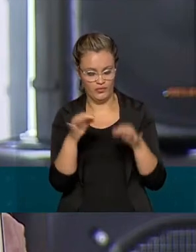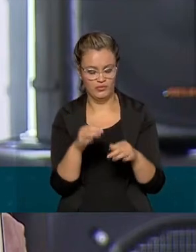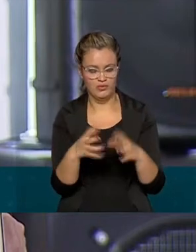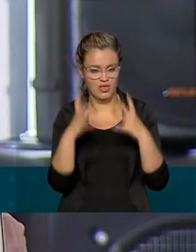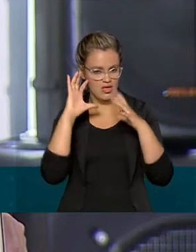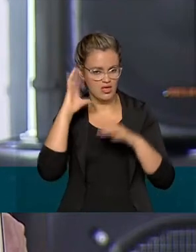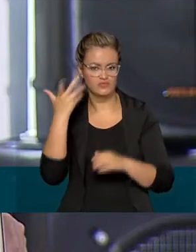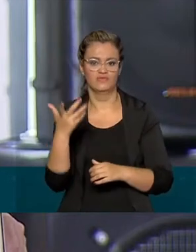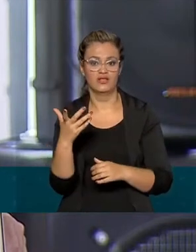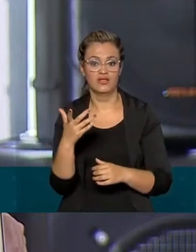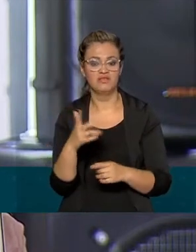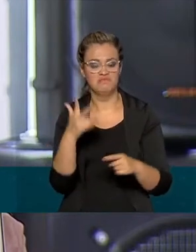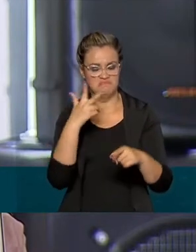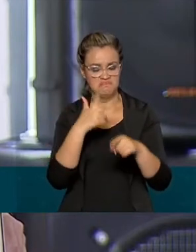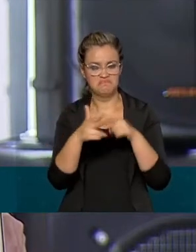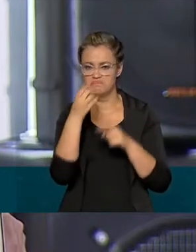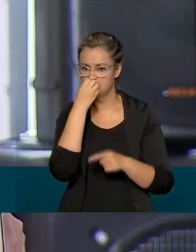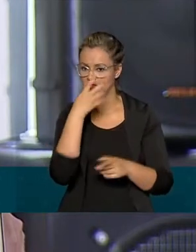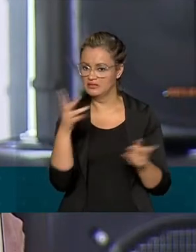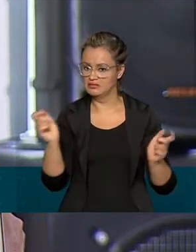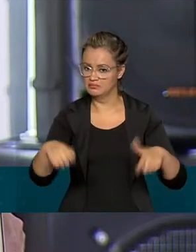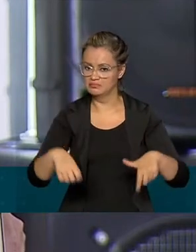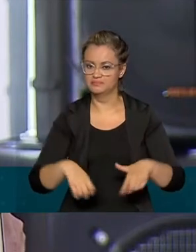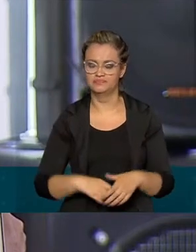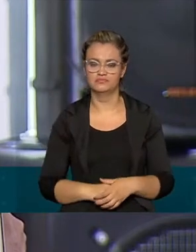resultados altamente significativos.